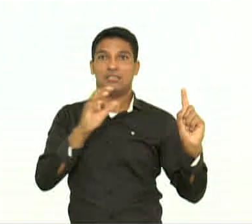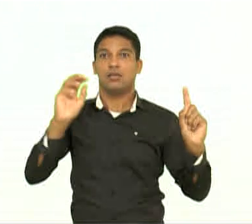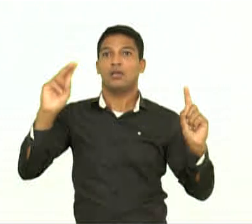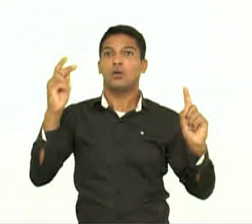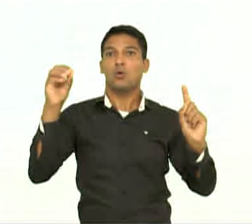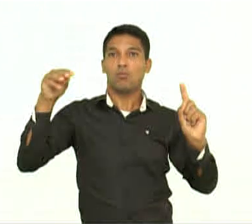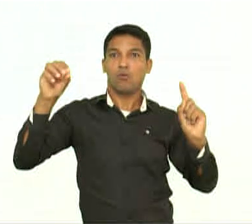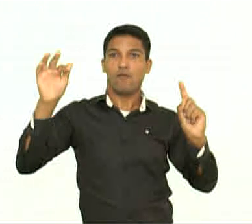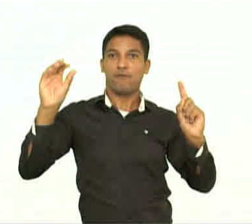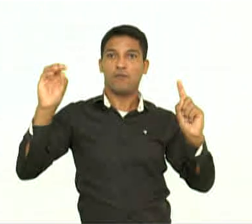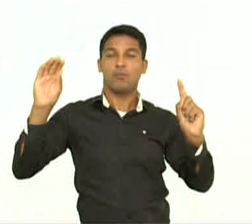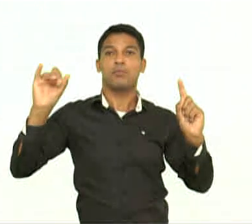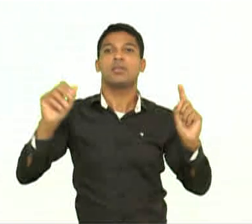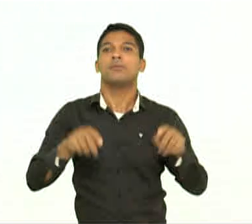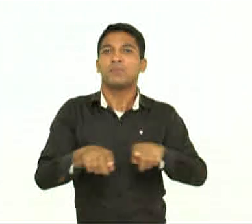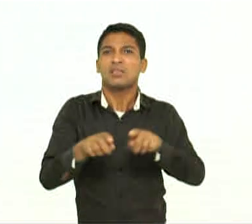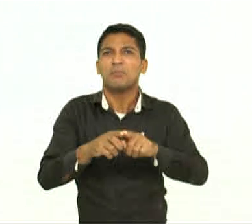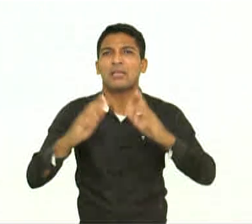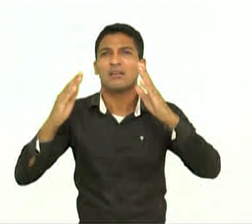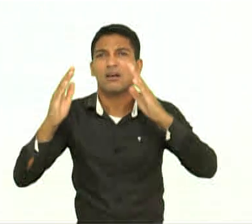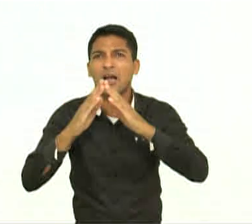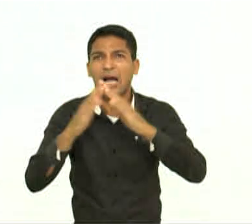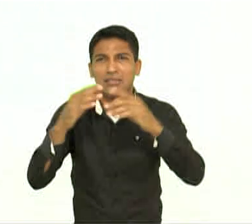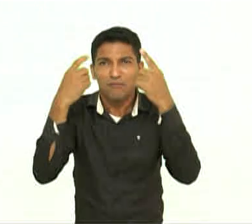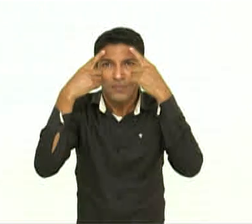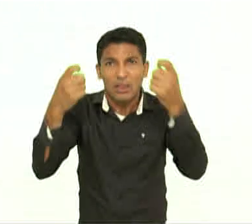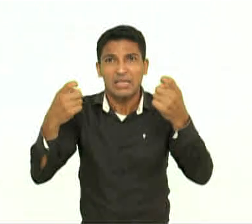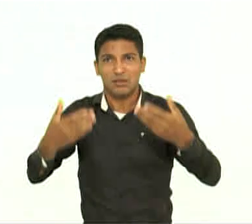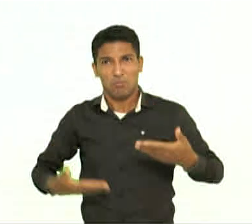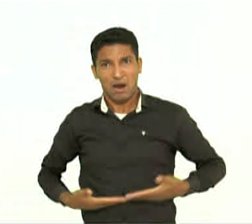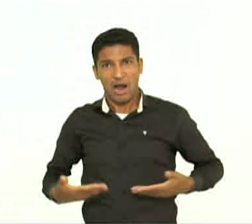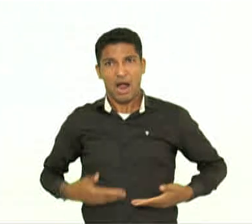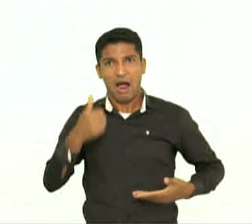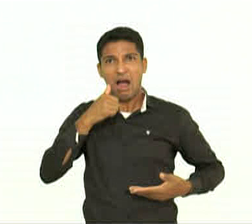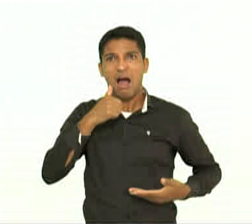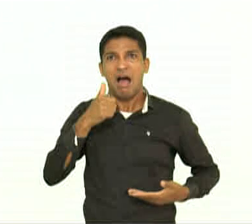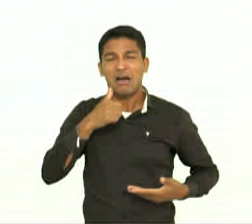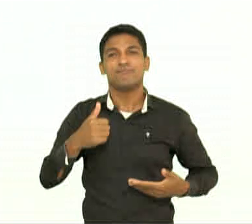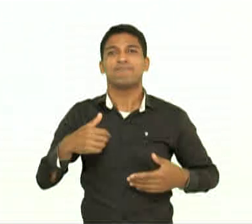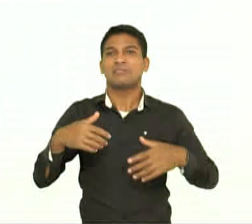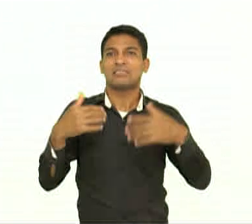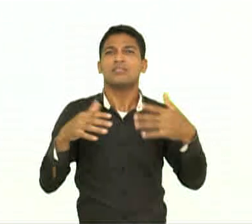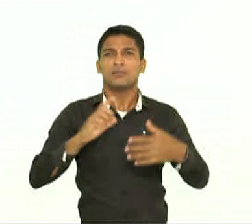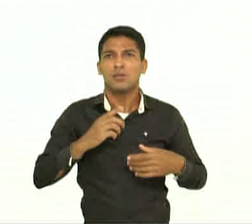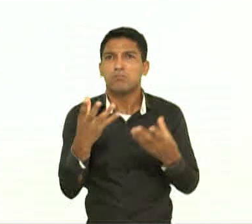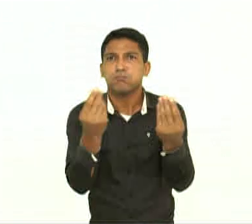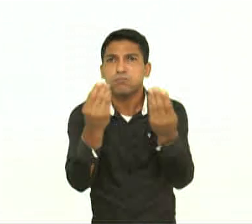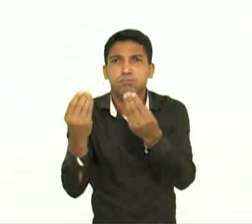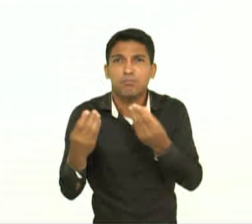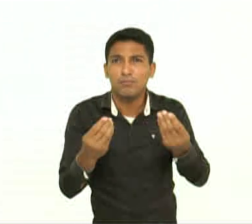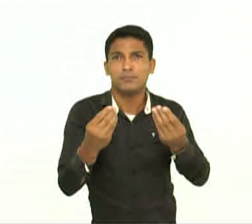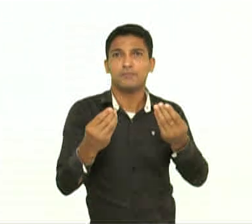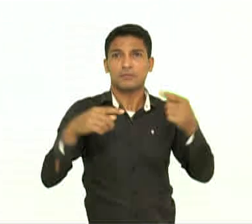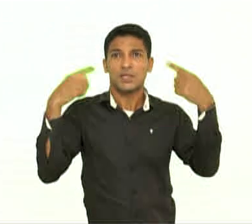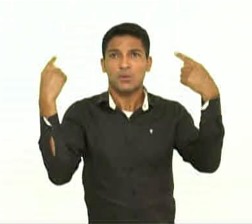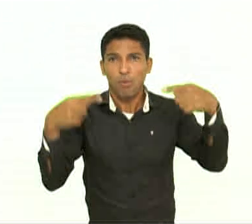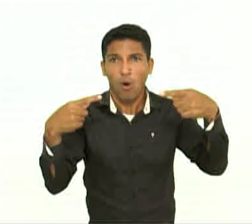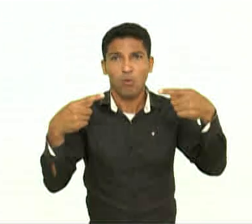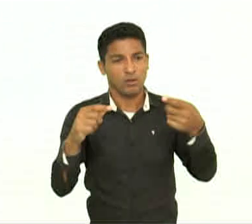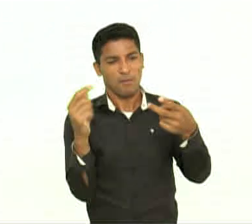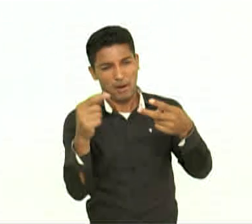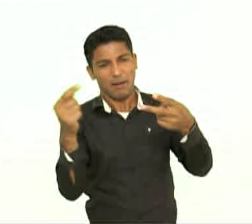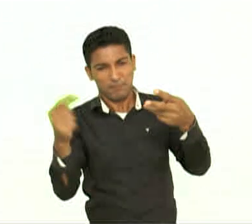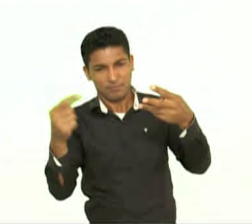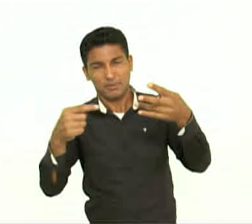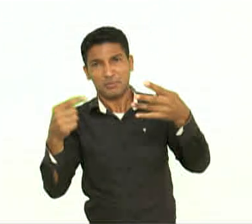trabalho infantil, entre outros. Então você tem desafios vários a serem encarados e que todos nós precisamos,